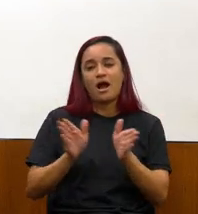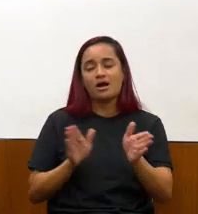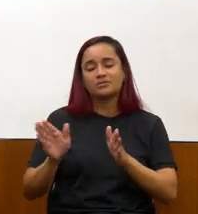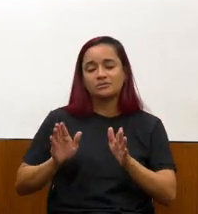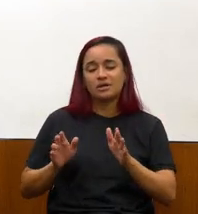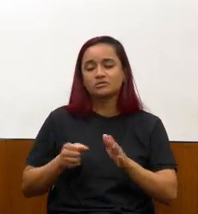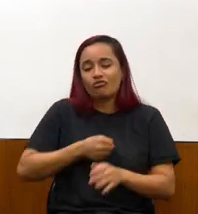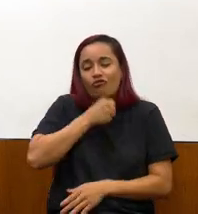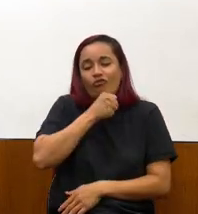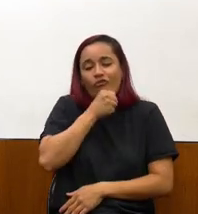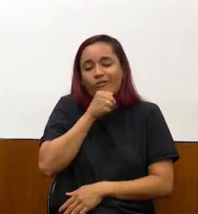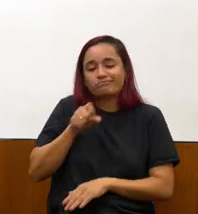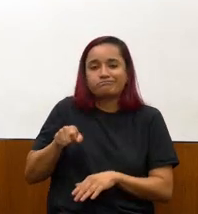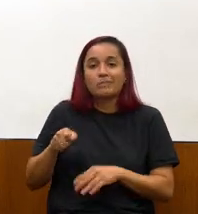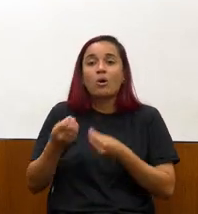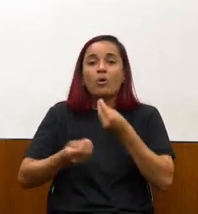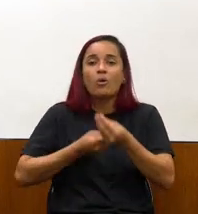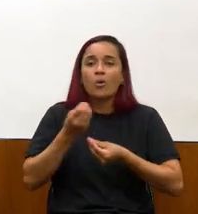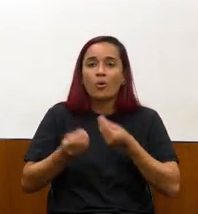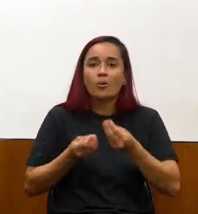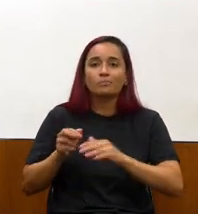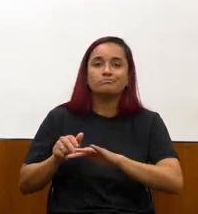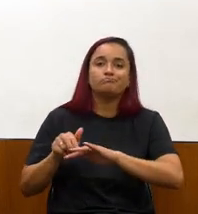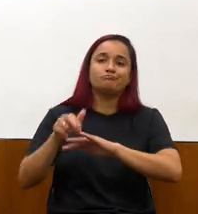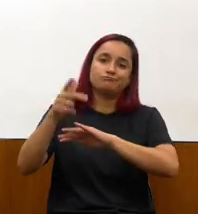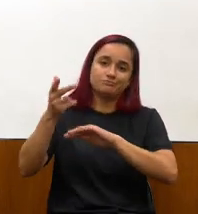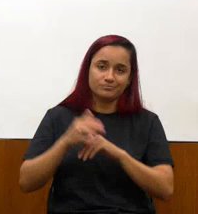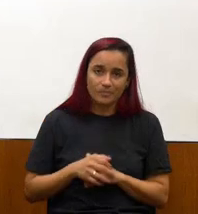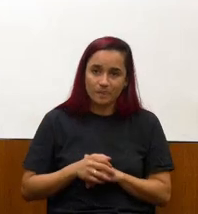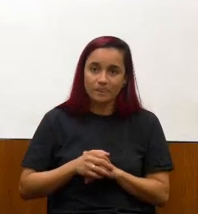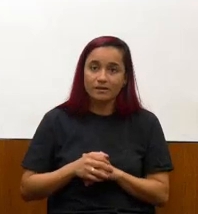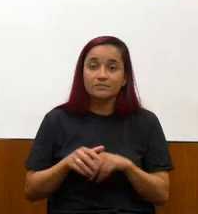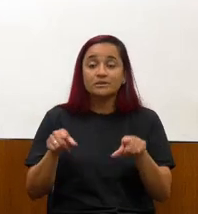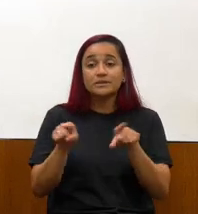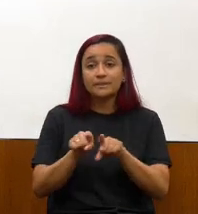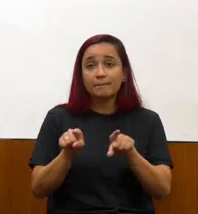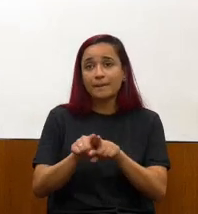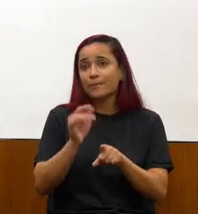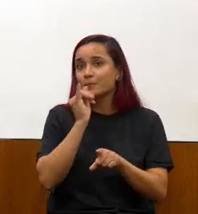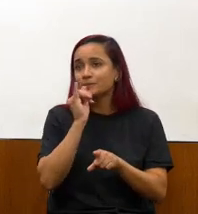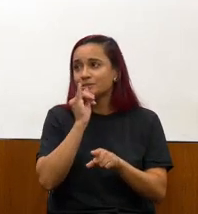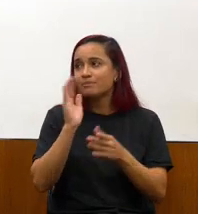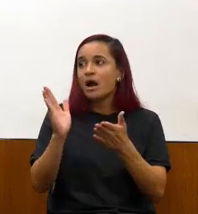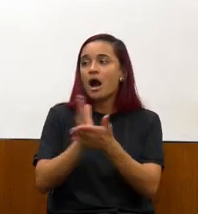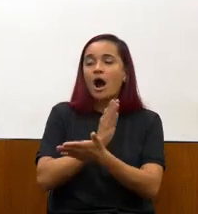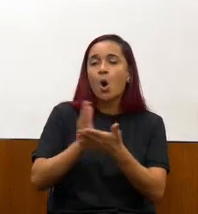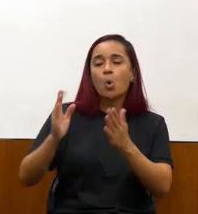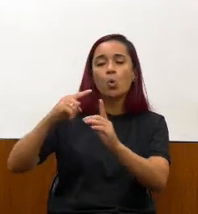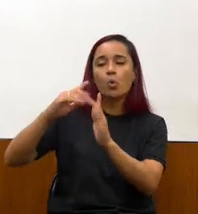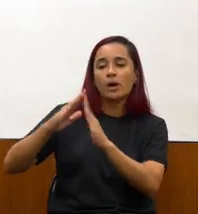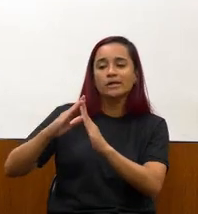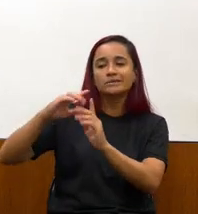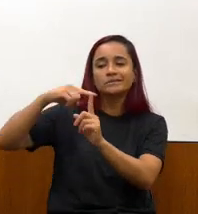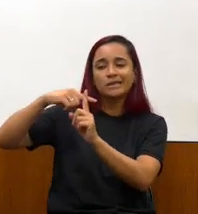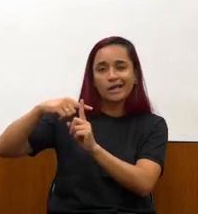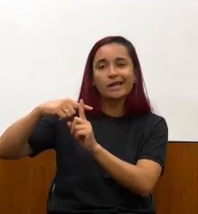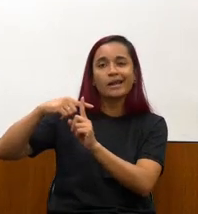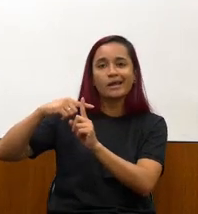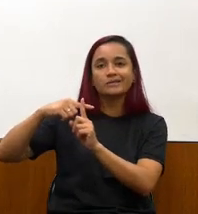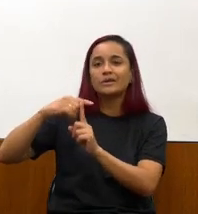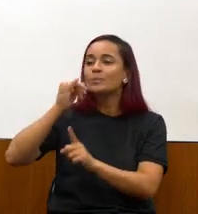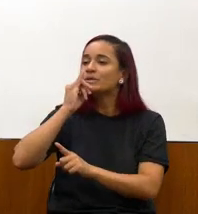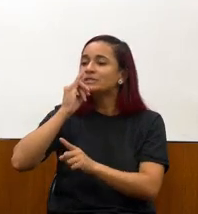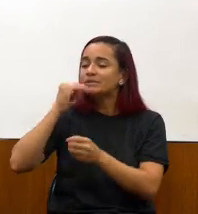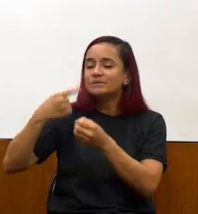ela é mudada, como nas igrejas, algumas igrejas e alguns espaços em Mariana, cidade histórica de Minas Gerais, algumas igrejas estão sendo